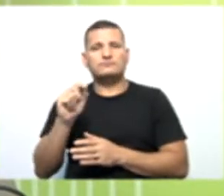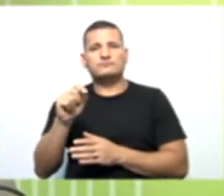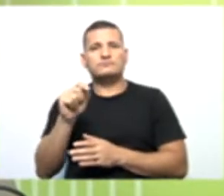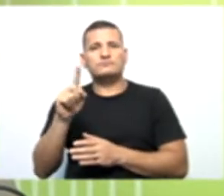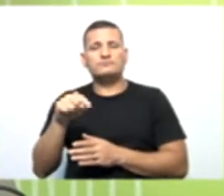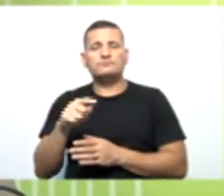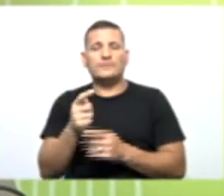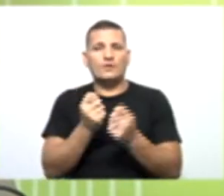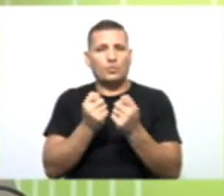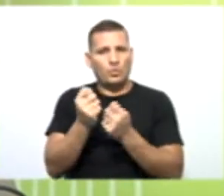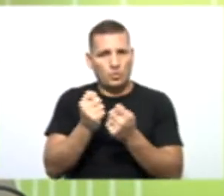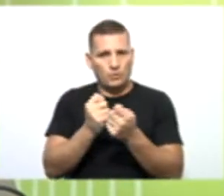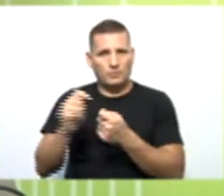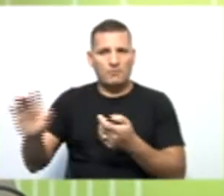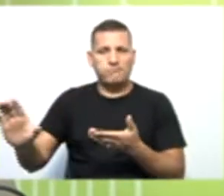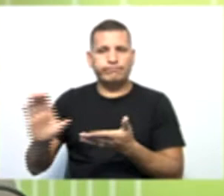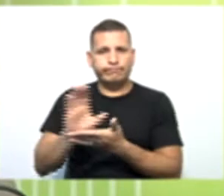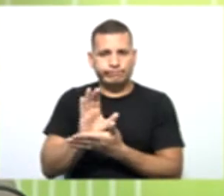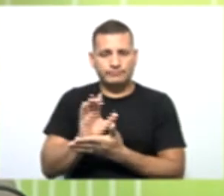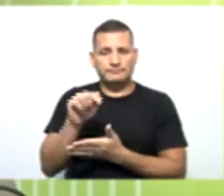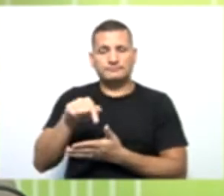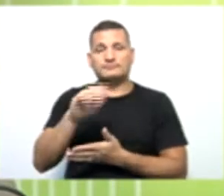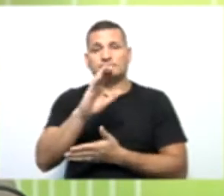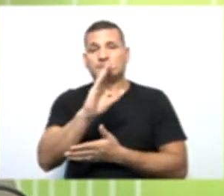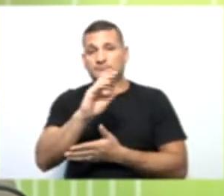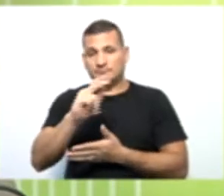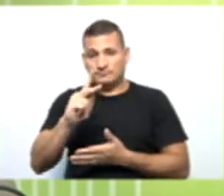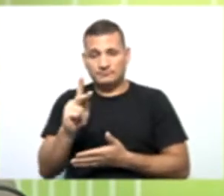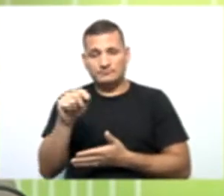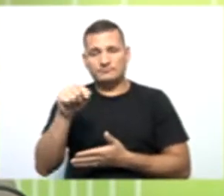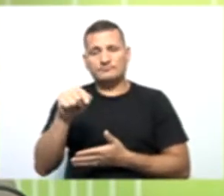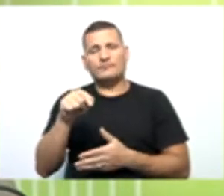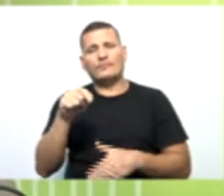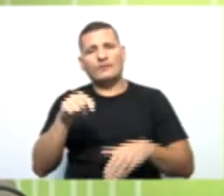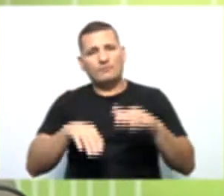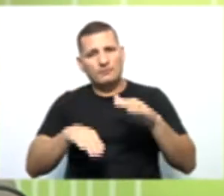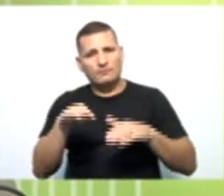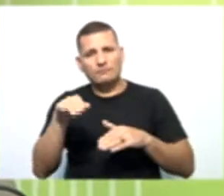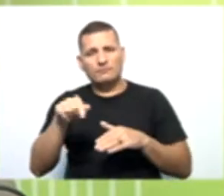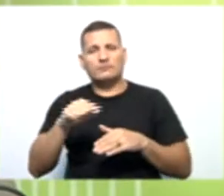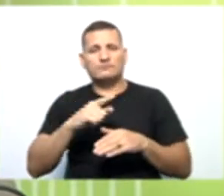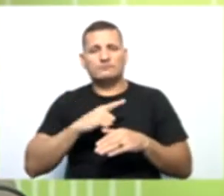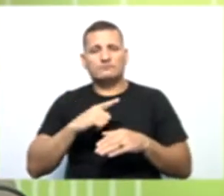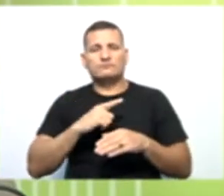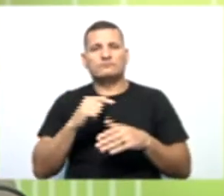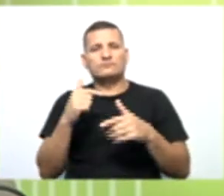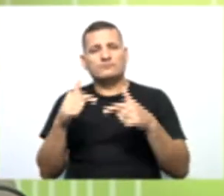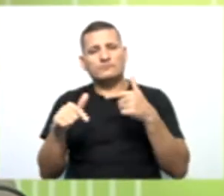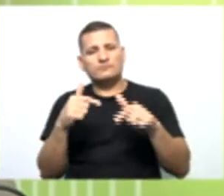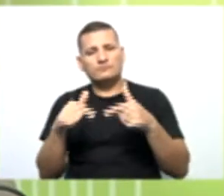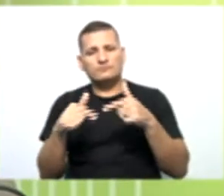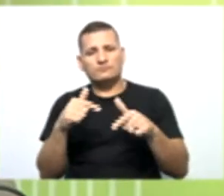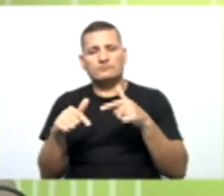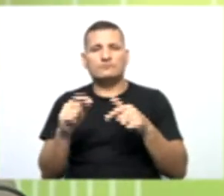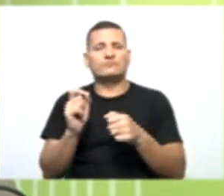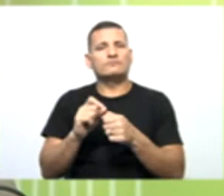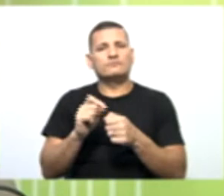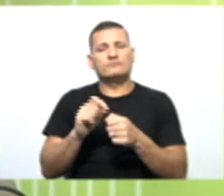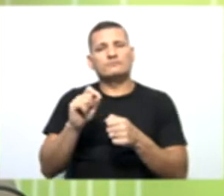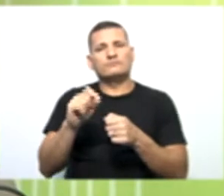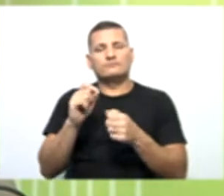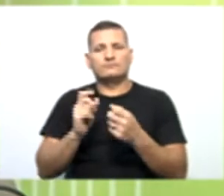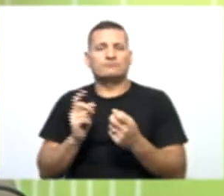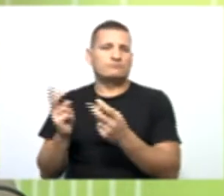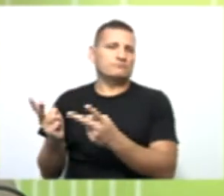renda econômica, né? A cooperativa, às vezes, ela trabalha, ela opera fazendo a venda,